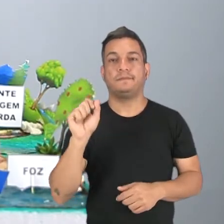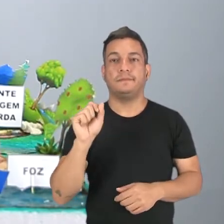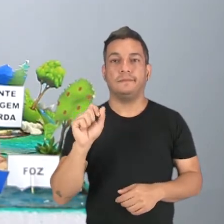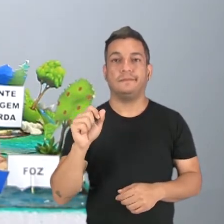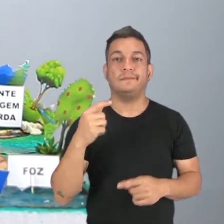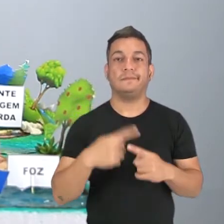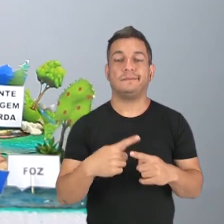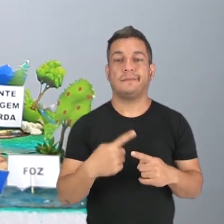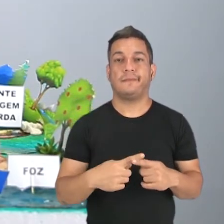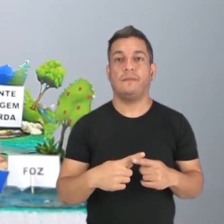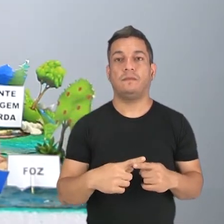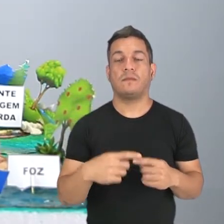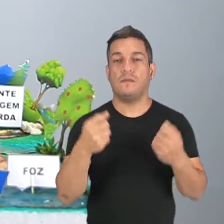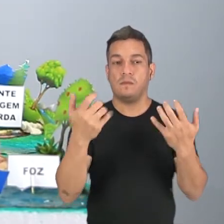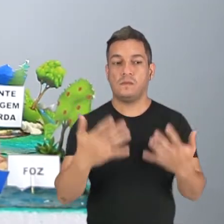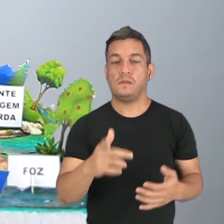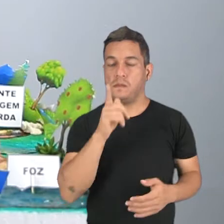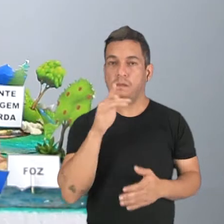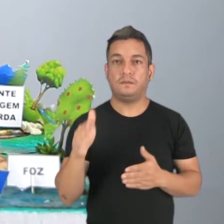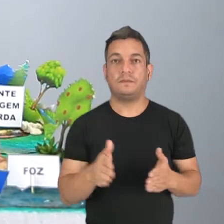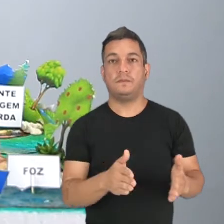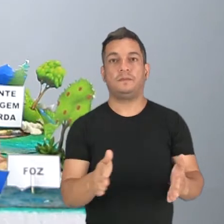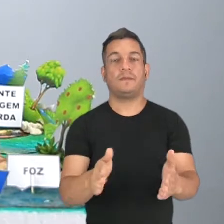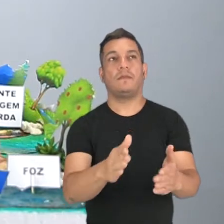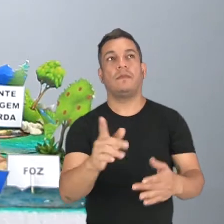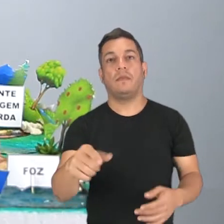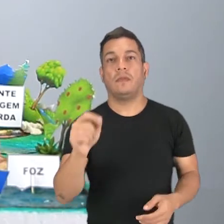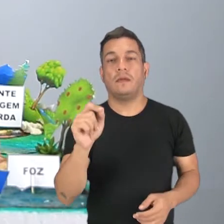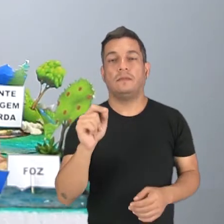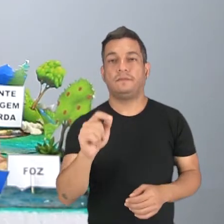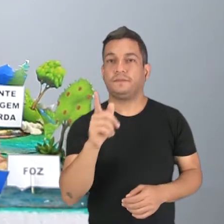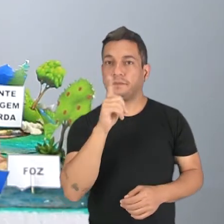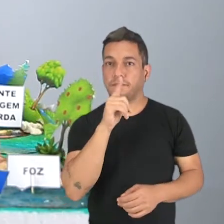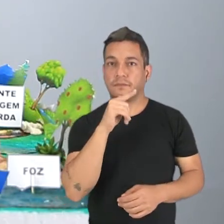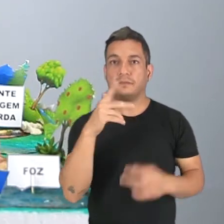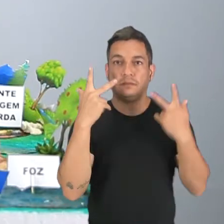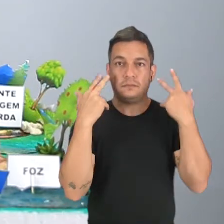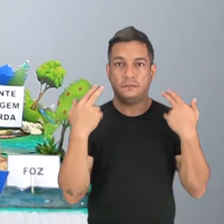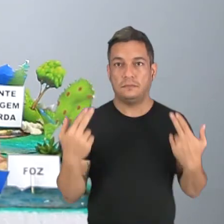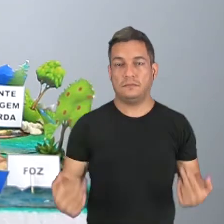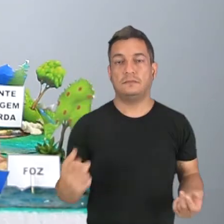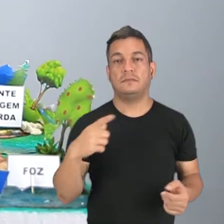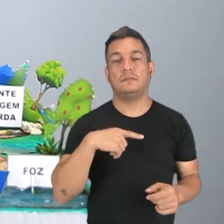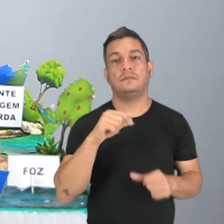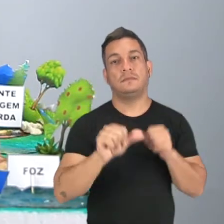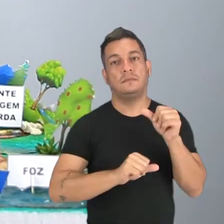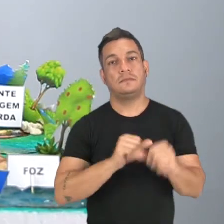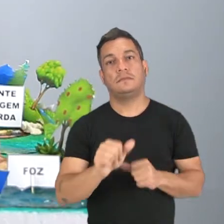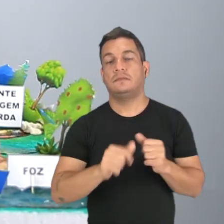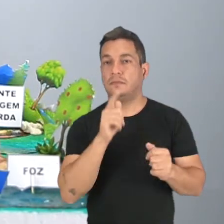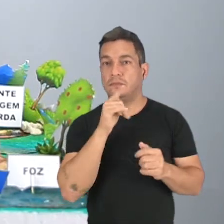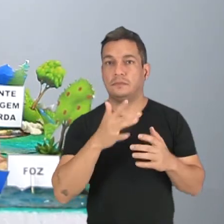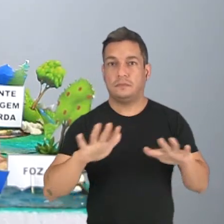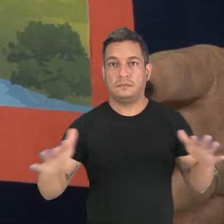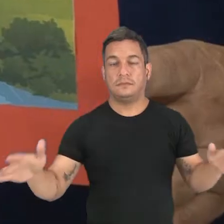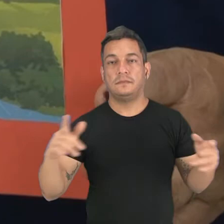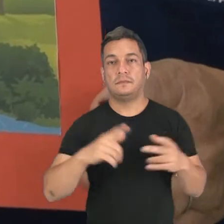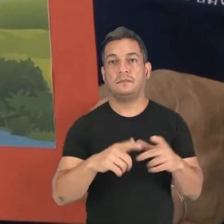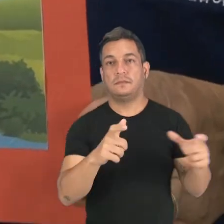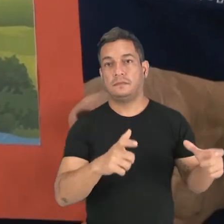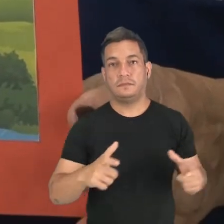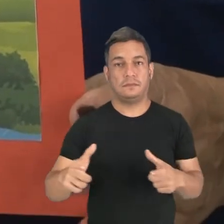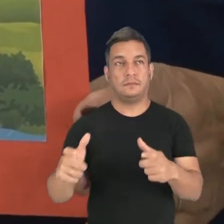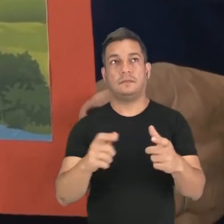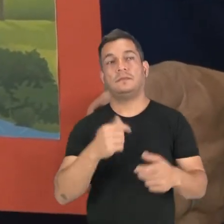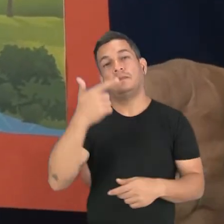né? Porque nós falamos do rio, que o rio é uma corrente de água natural que se dirige para o mar, para um lago ou